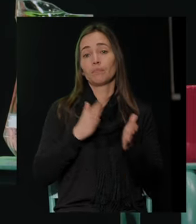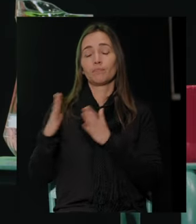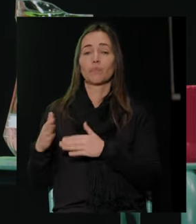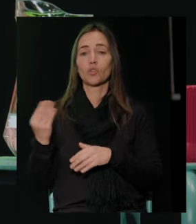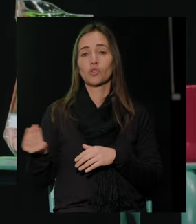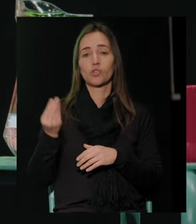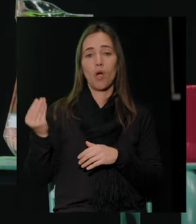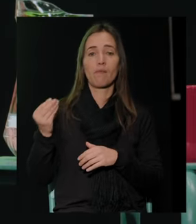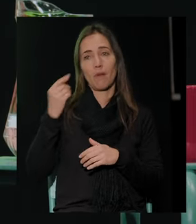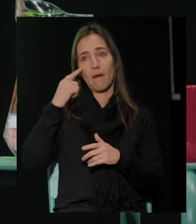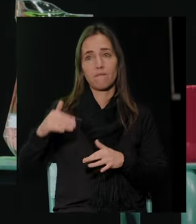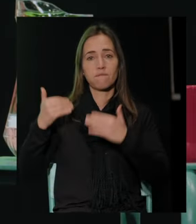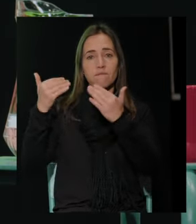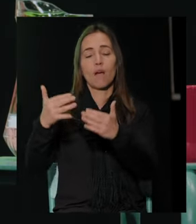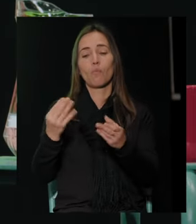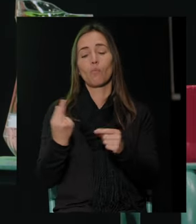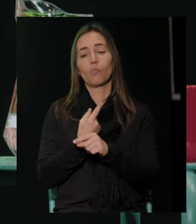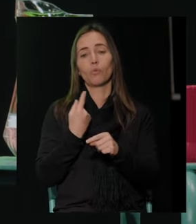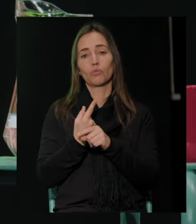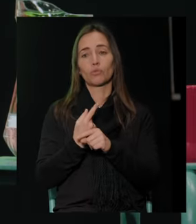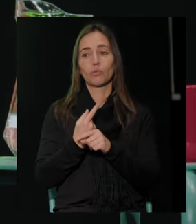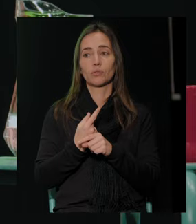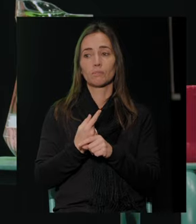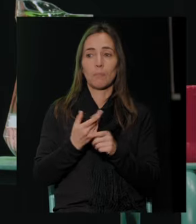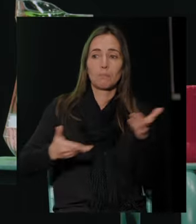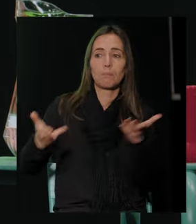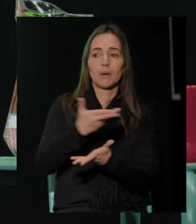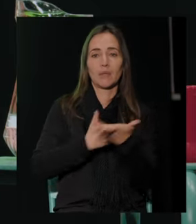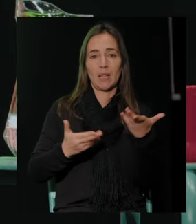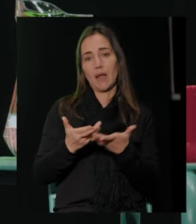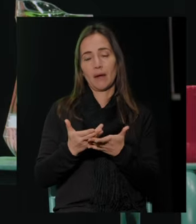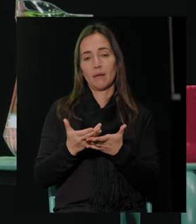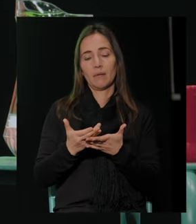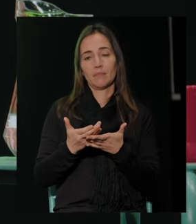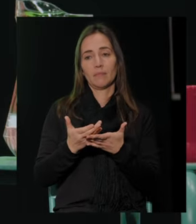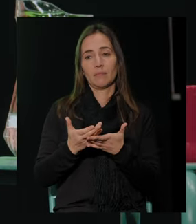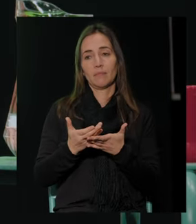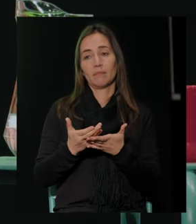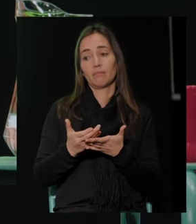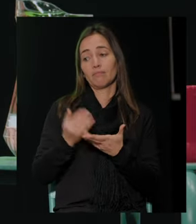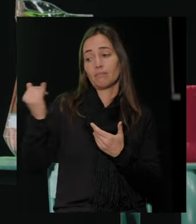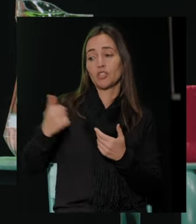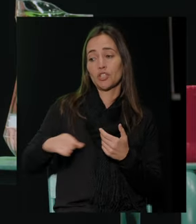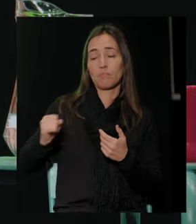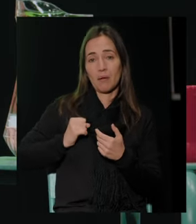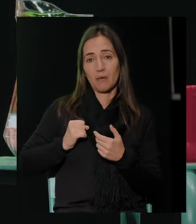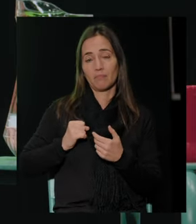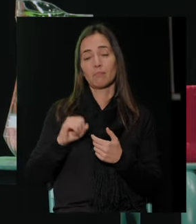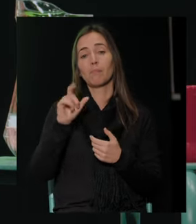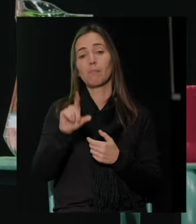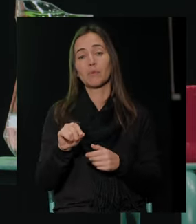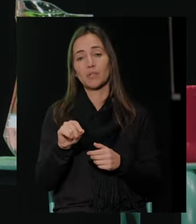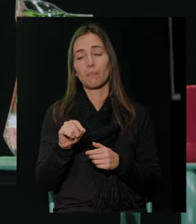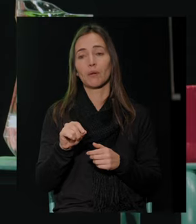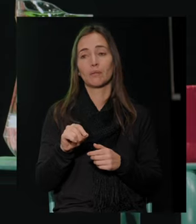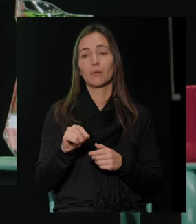jovem progressista, tenho uma série de coisas que se calhar vou partilhar muito mais com alguém em Espanha, já aqui ao lado, mas também com alguém